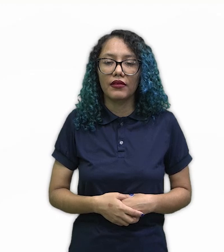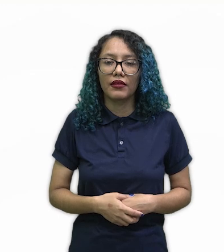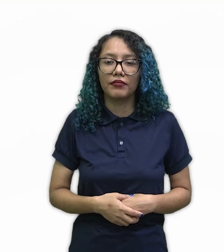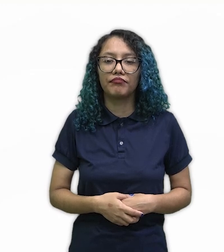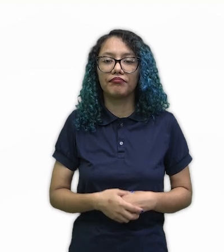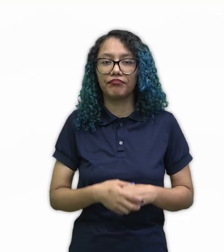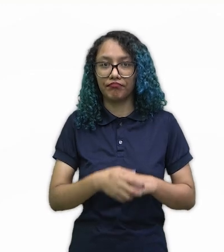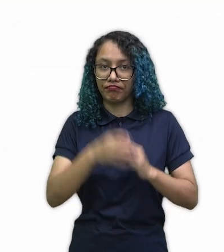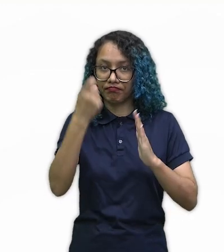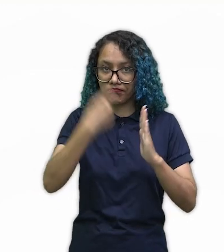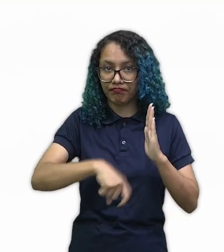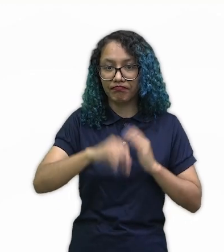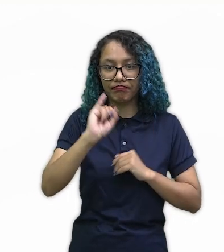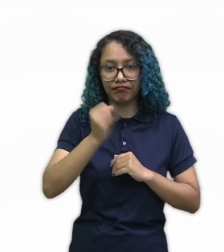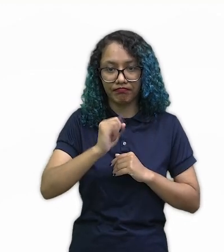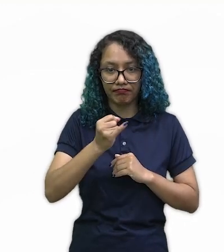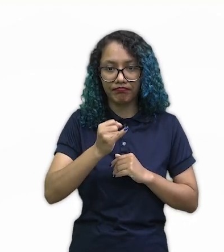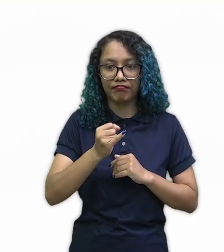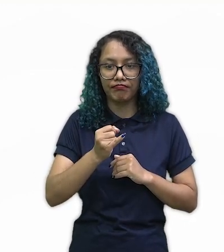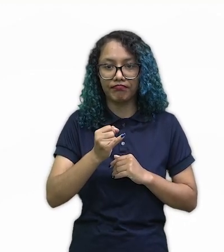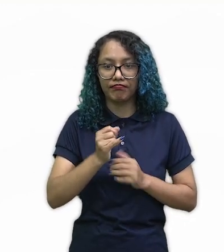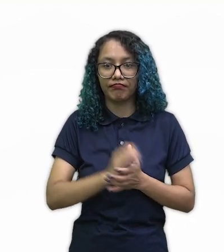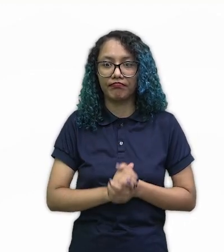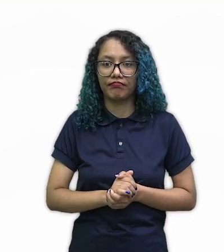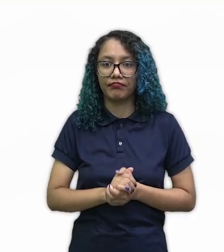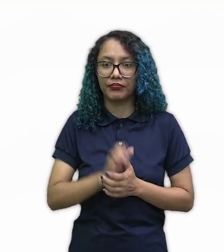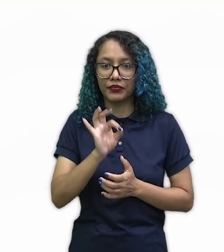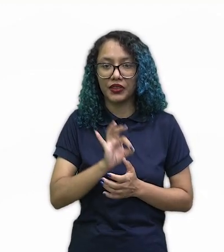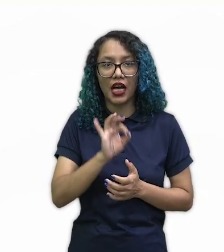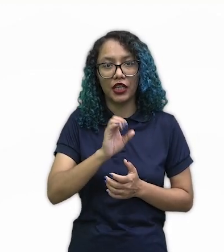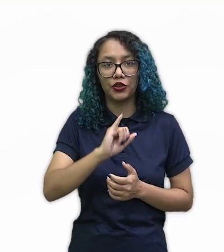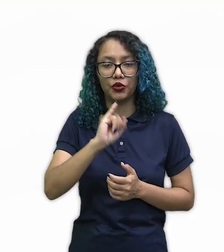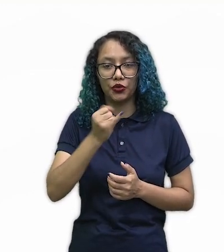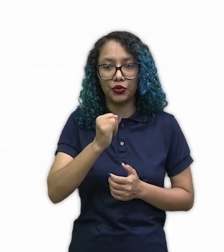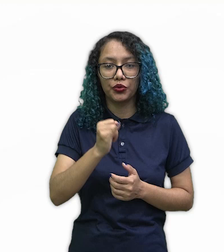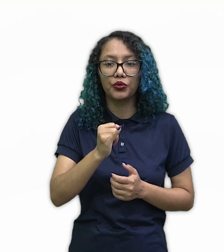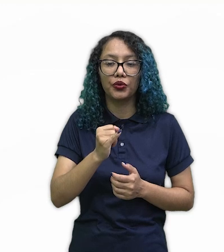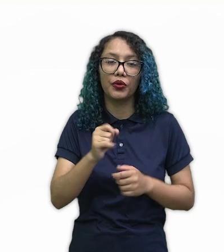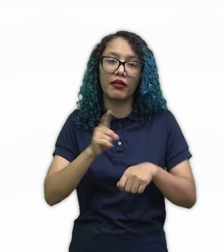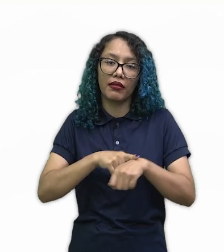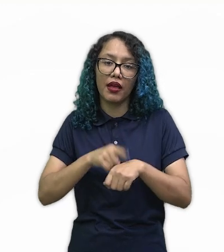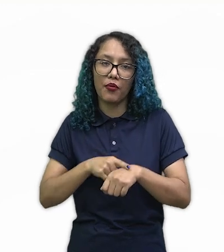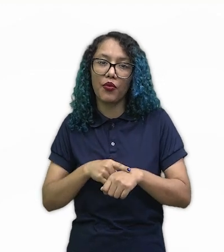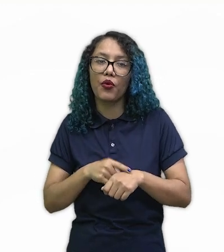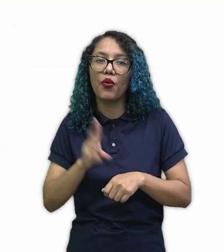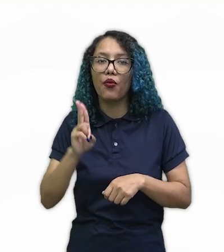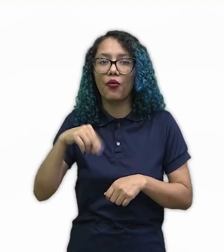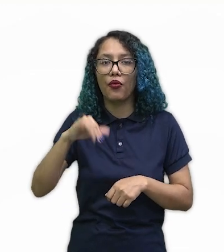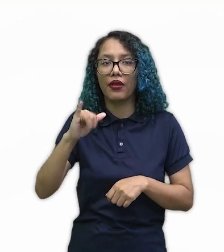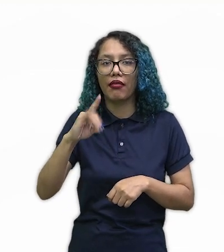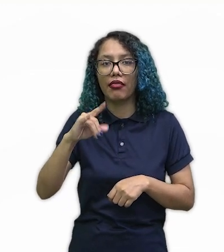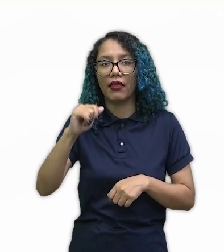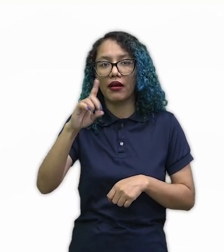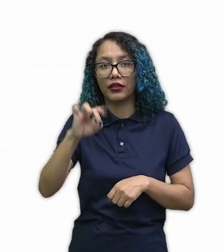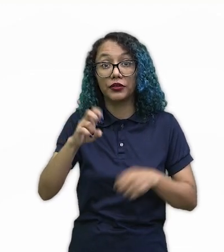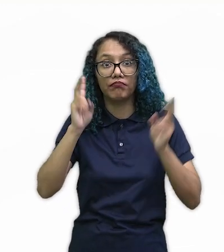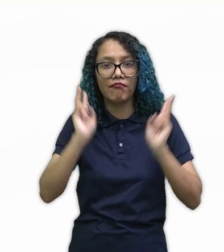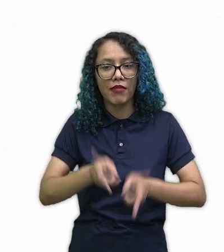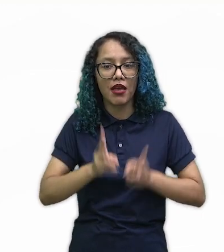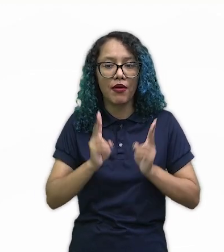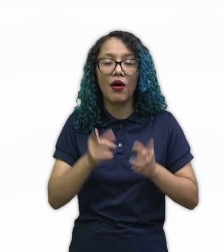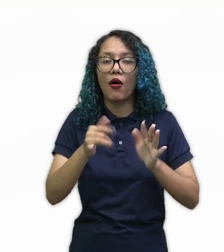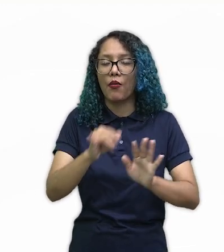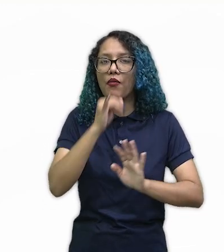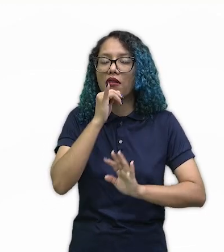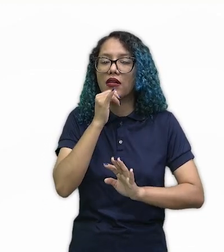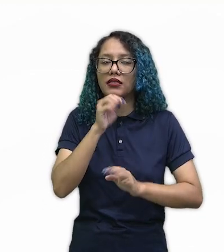juros e tempo, elas têm que estar na mesma unidade. O que isso quer dizer? Por exemplo, vamos supor que você tem